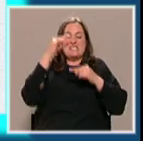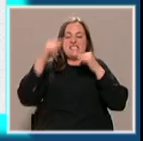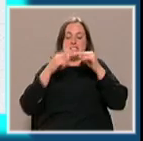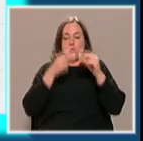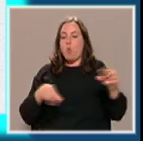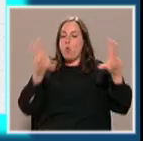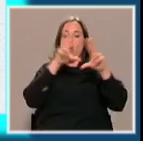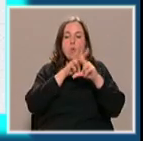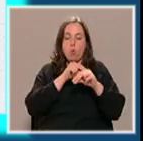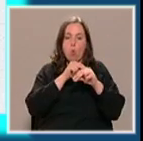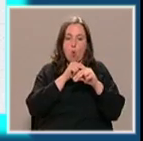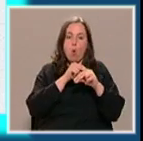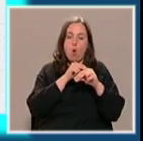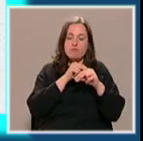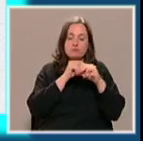estimulando novamente o complexo